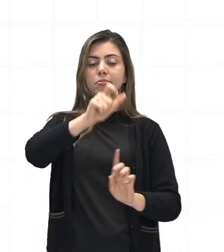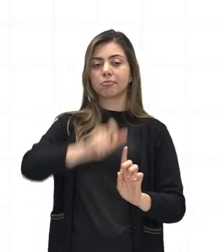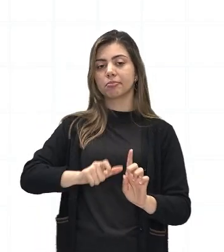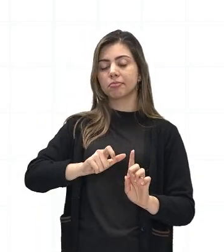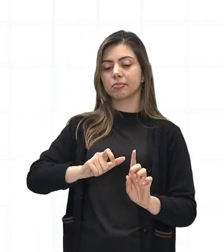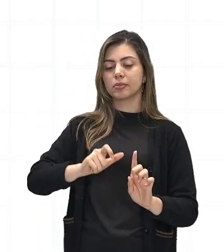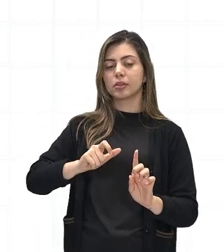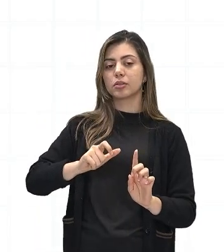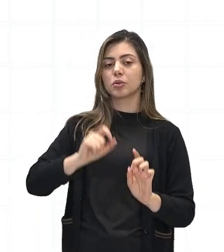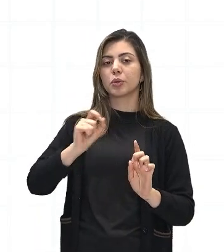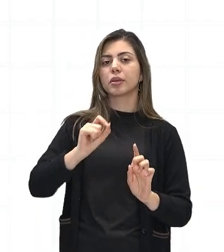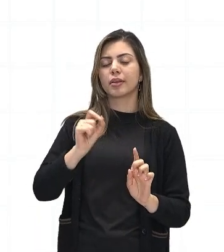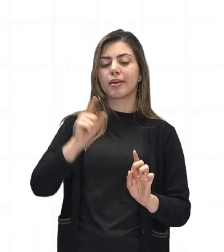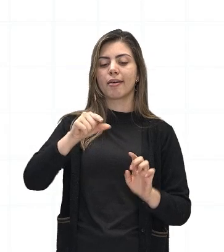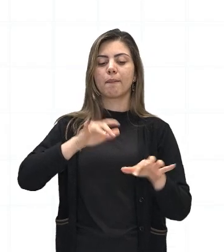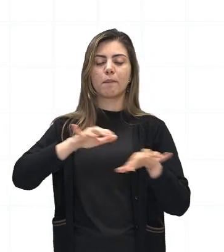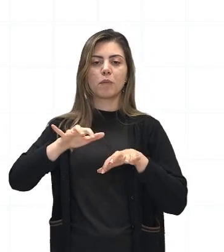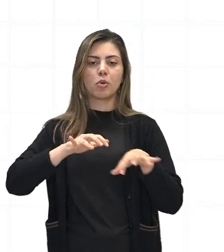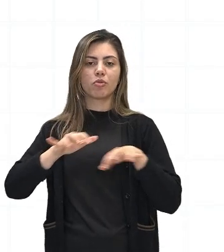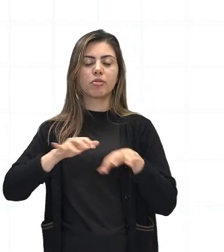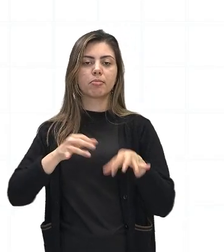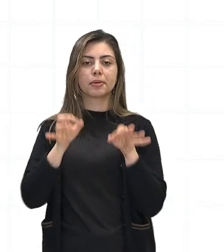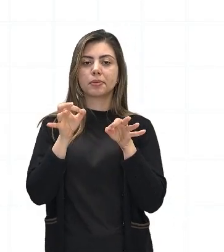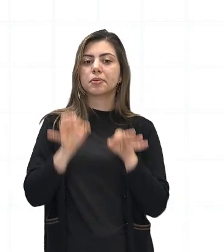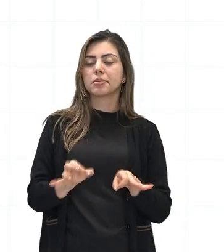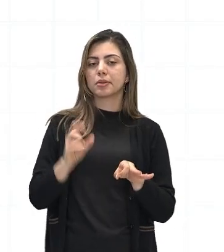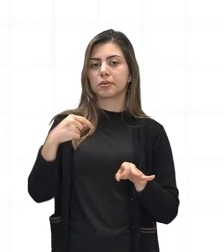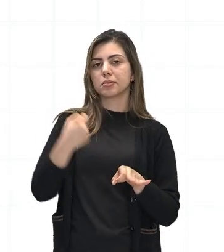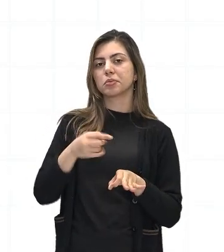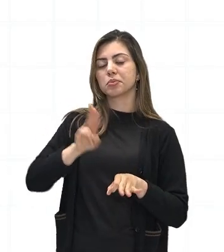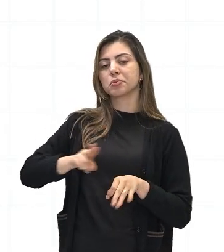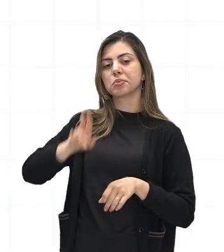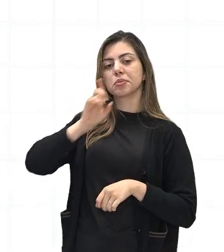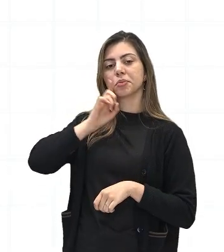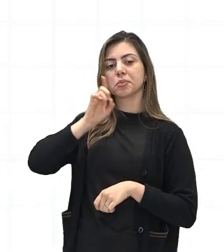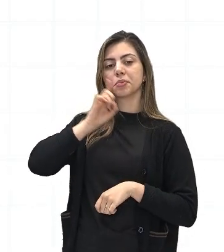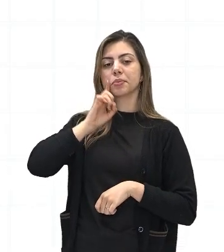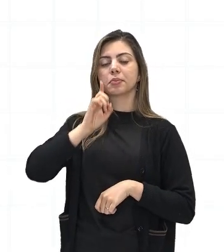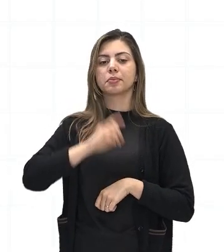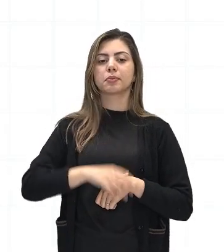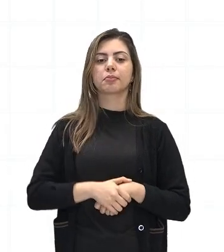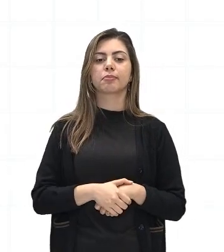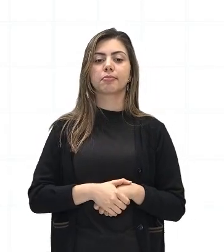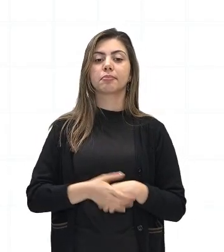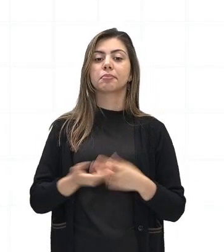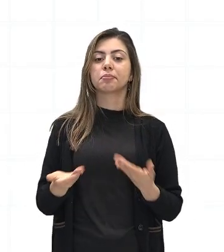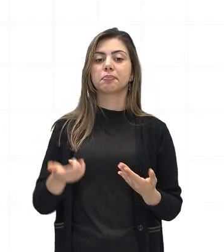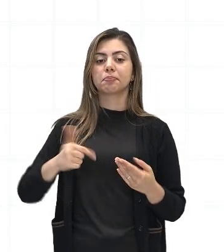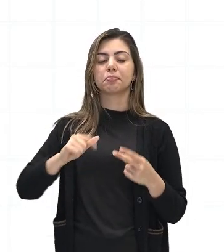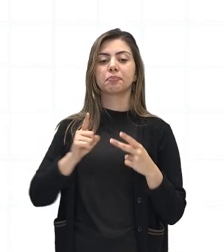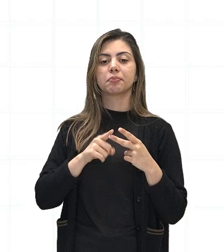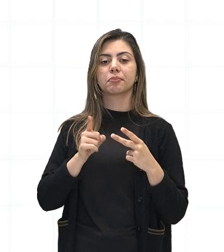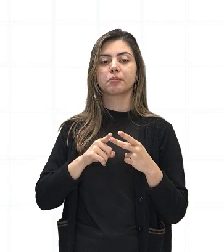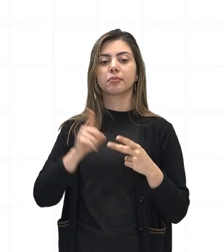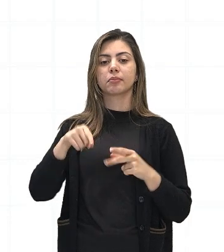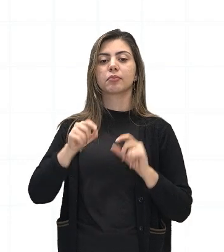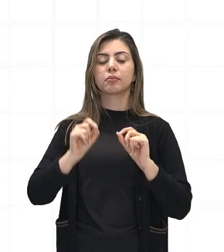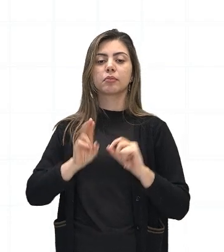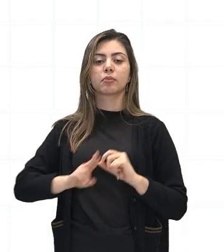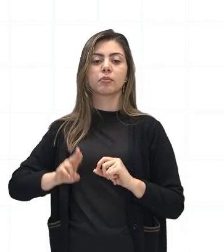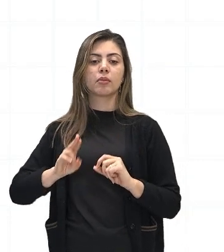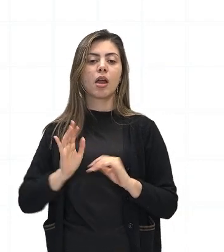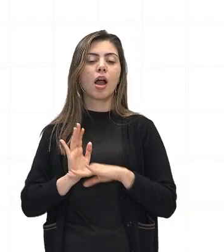questão do movimento do corpo para as nossas tarefas diárias. Desenvolver também o equilíbrio,